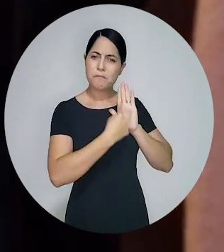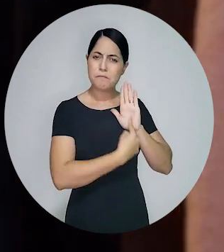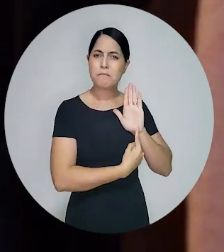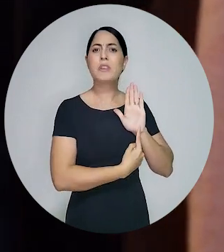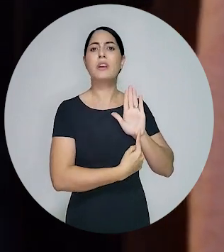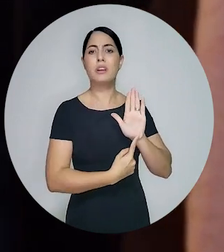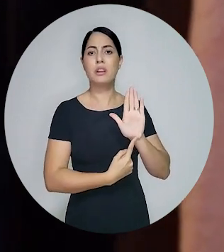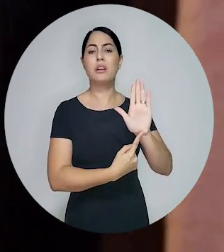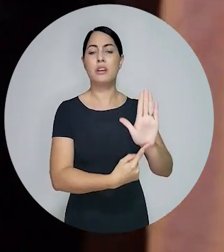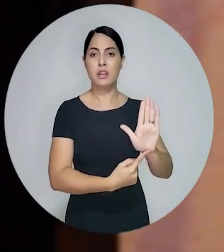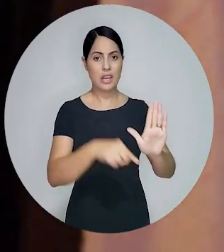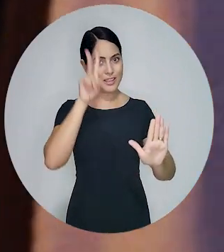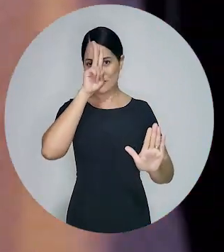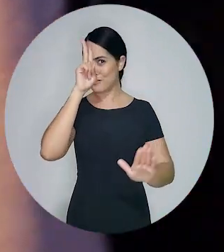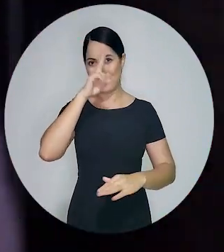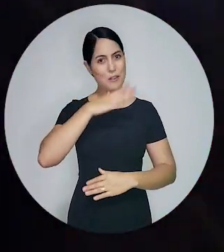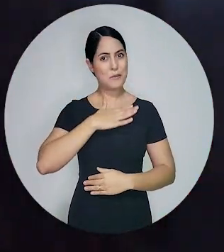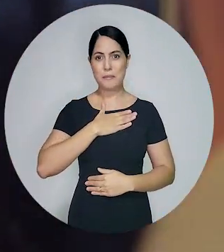próprio sangue.